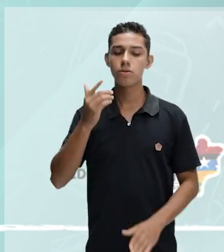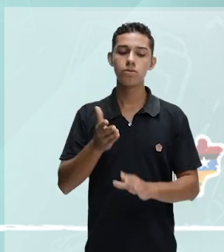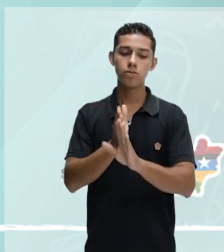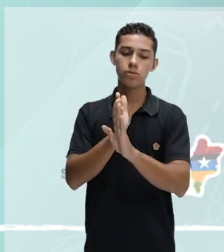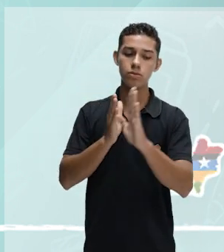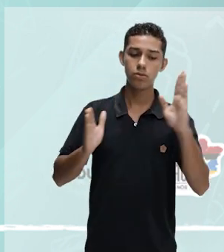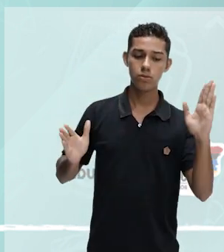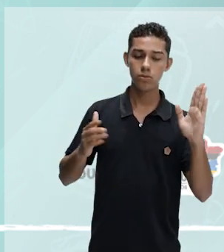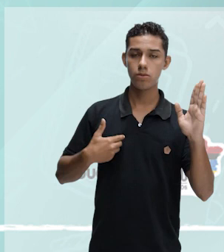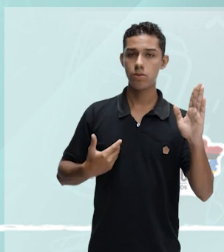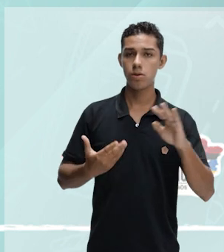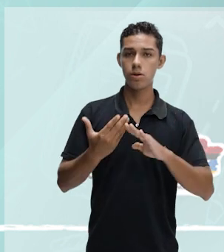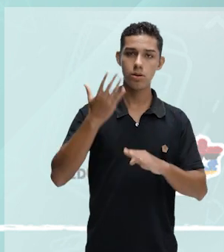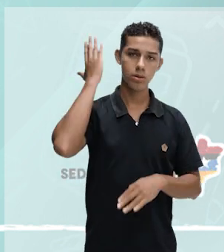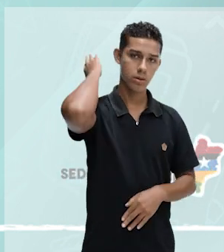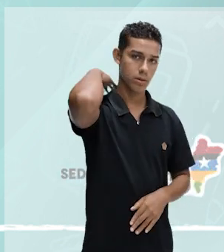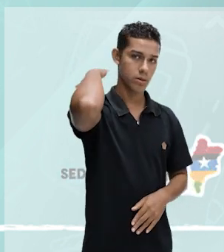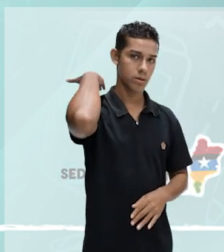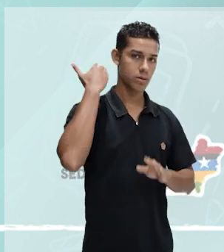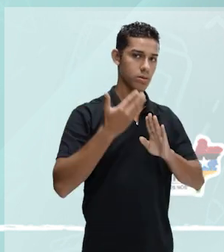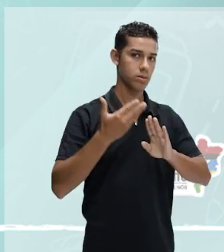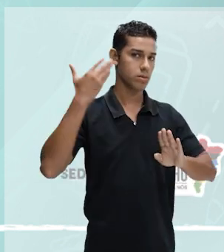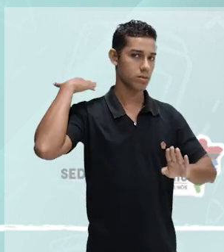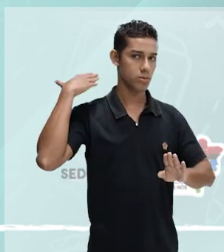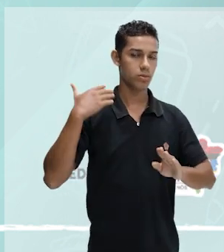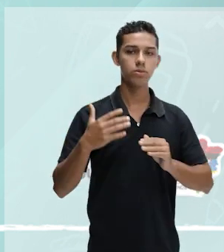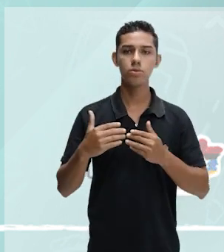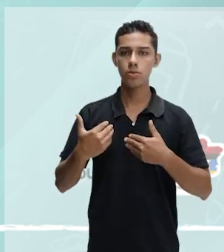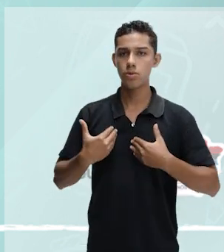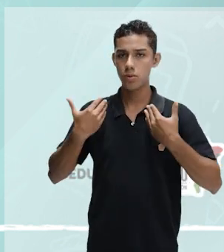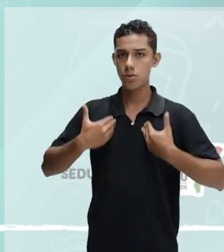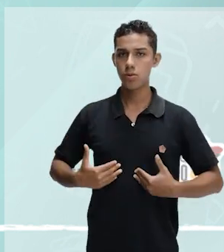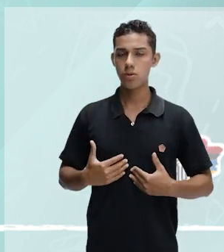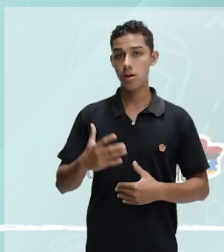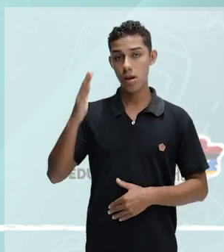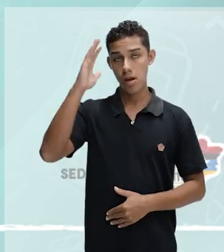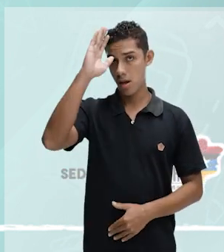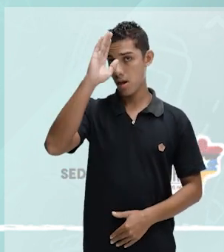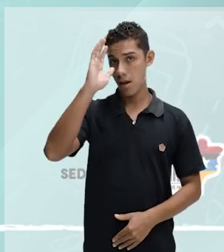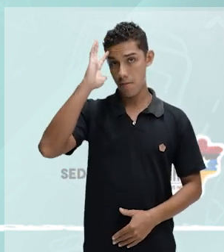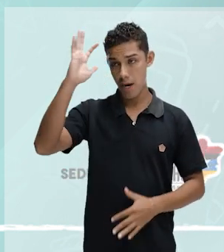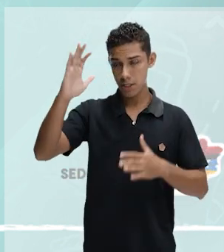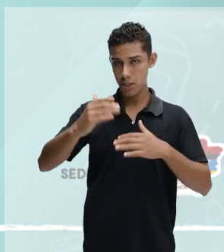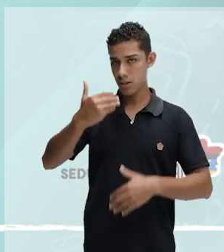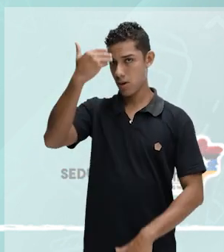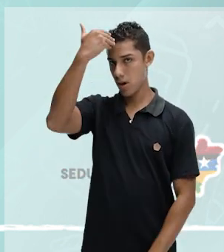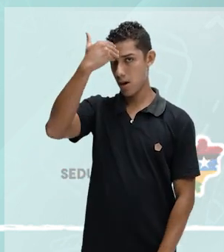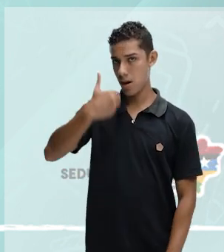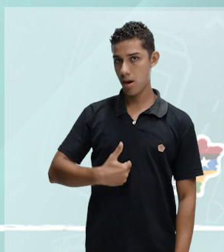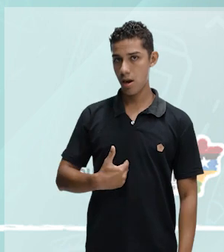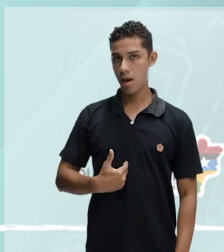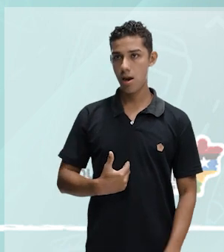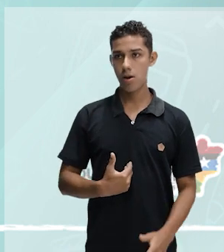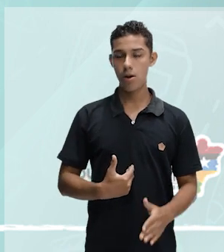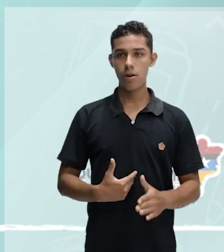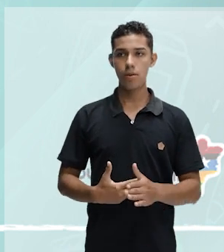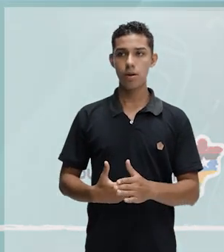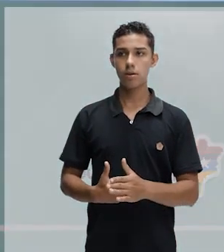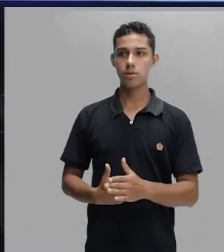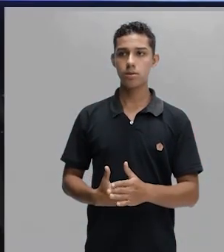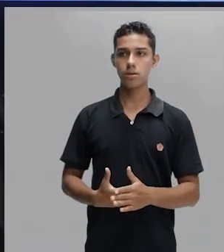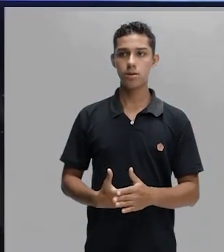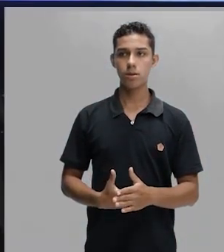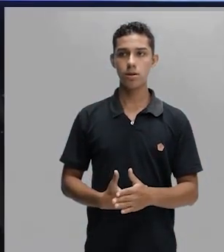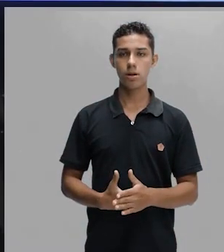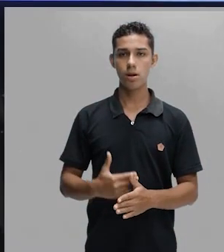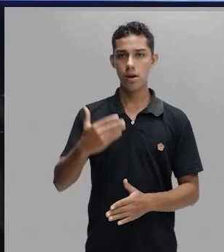anterior ou posterior. Então, vamos imaginar agora aquela lâmina que ainda há pouco passou aqui no centro, que é o plano sagital. Vamos imaginar uma lâmina passando agora